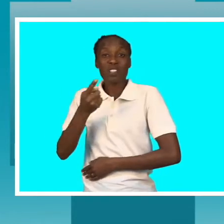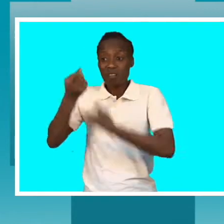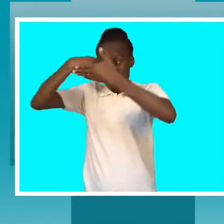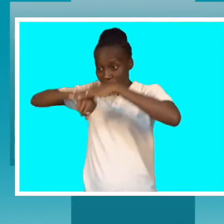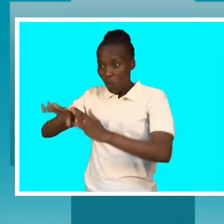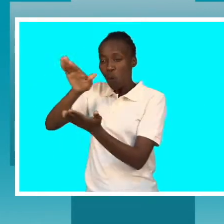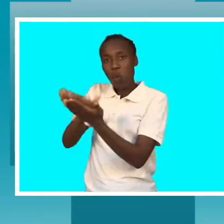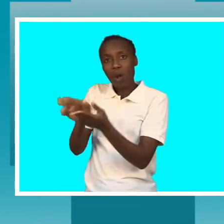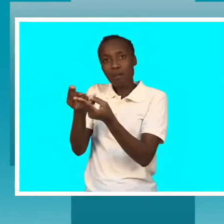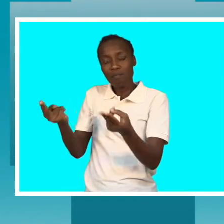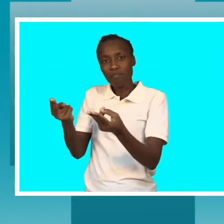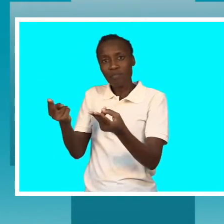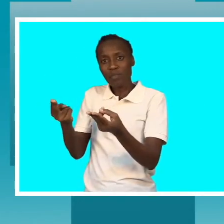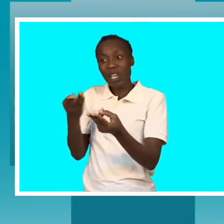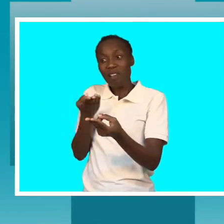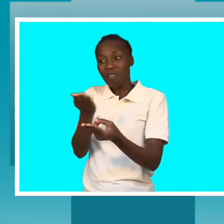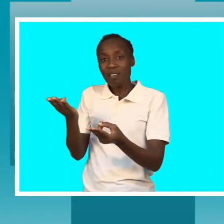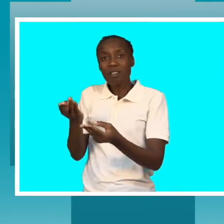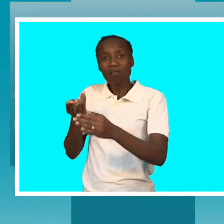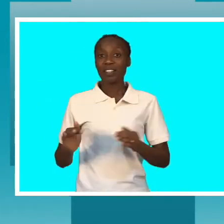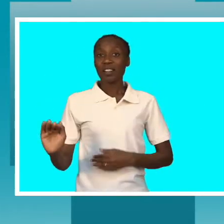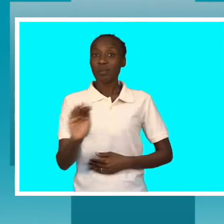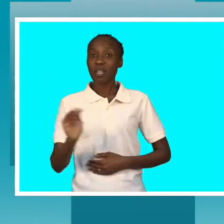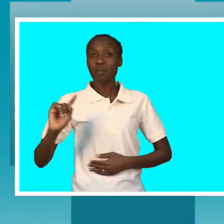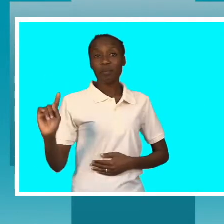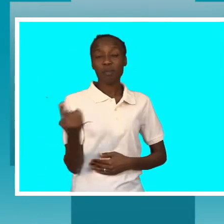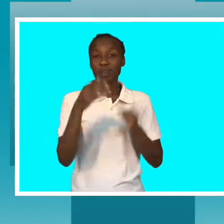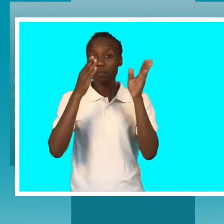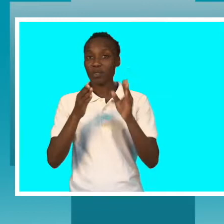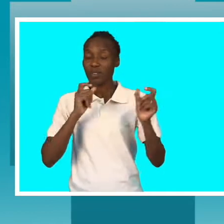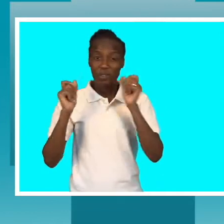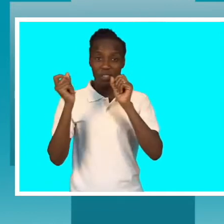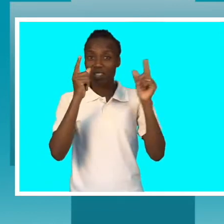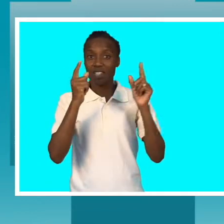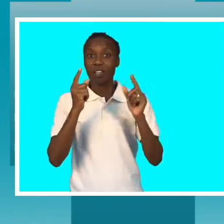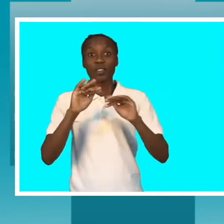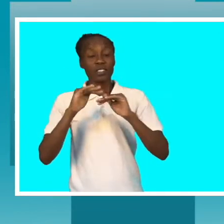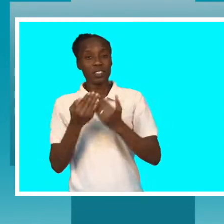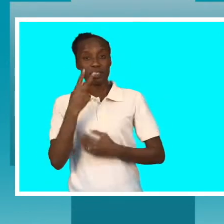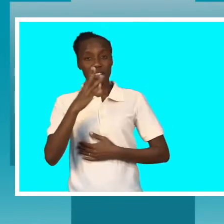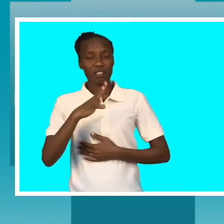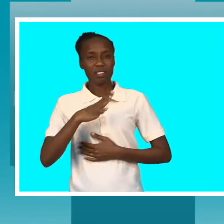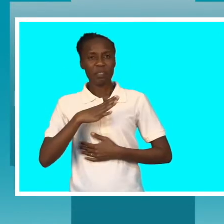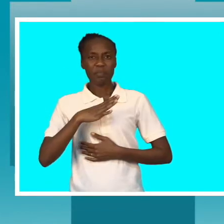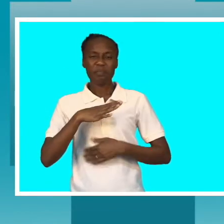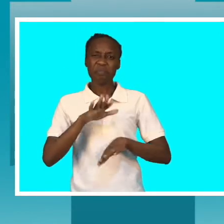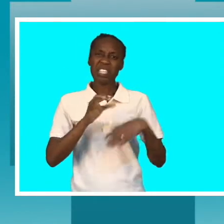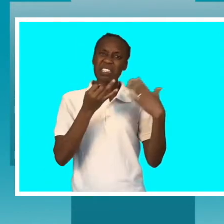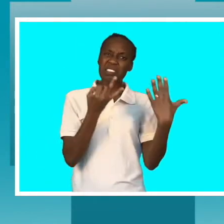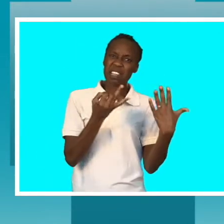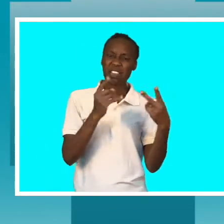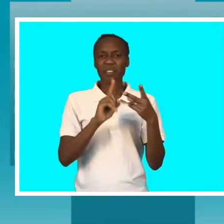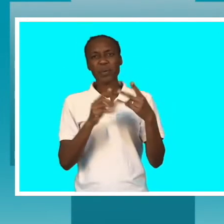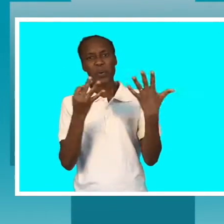Já estava sentada aí. Da forma como explicada. Ela, aqui no bairro, é a primeira pessoa a acordar. Ainda nesse dia, vimos ela